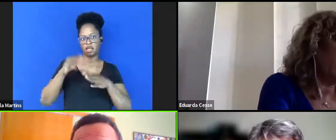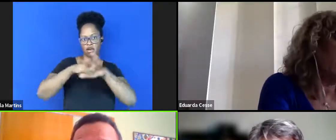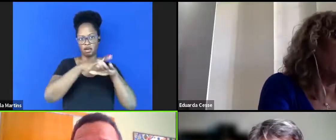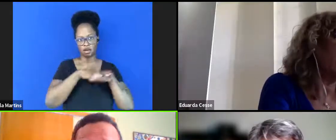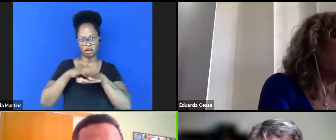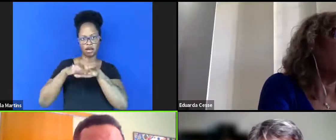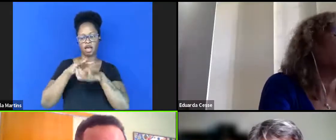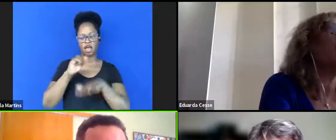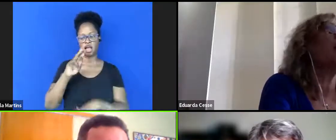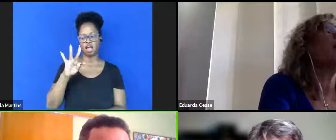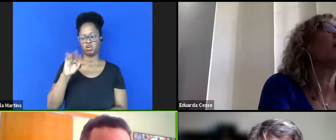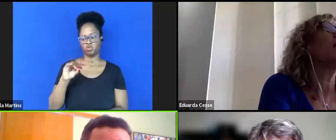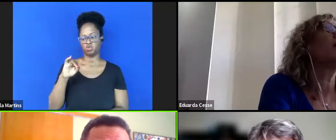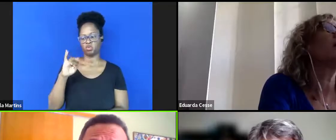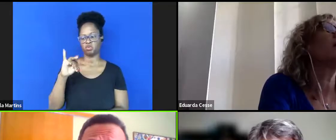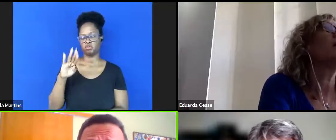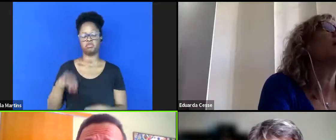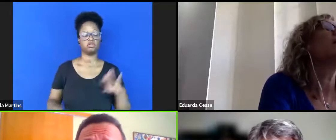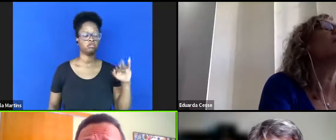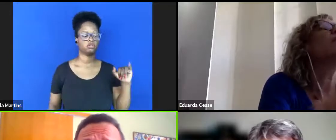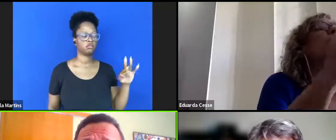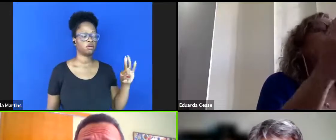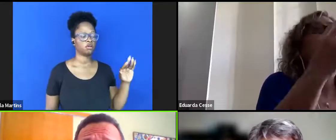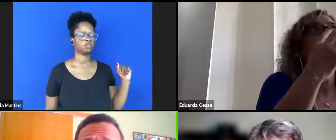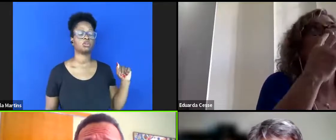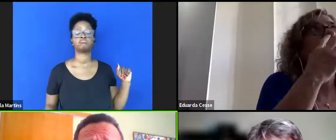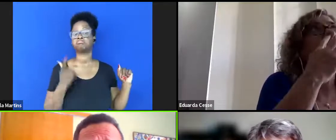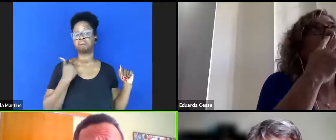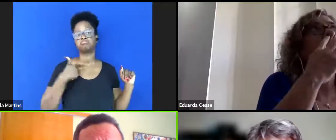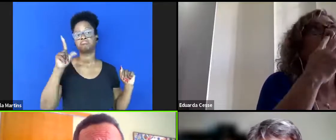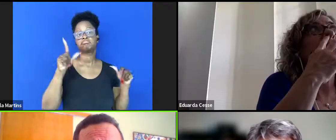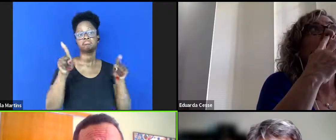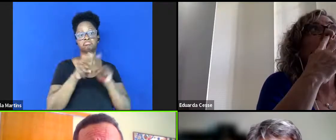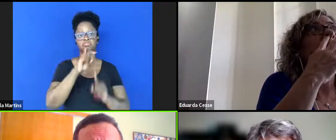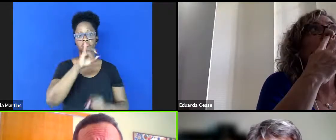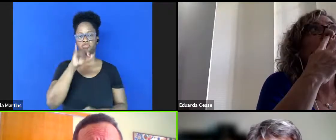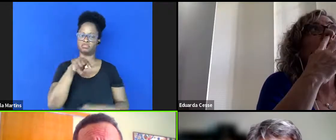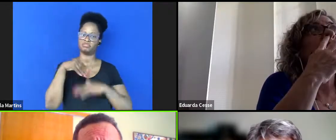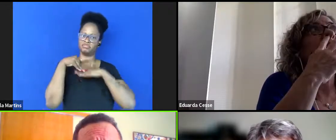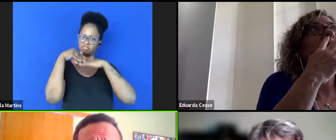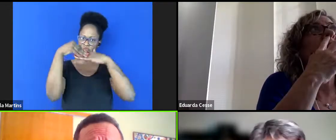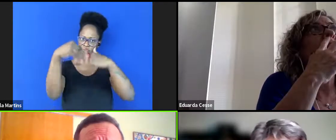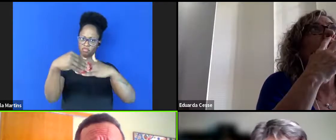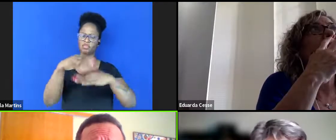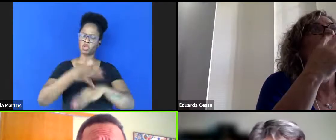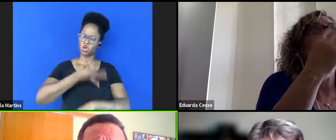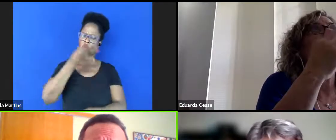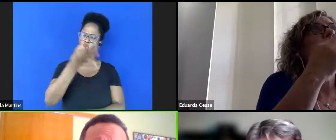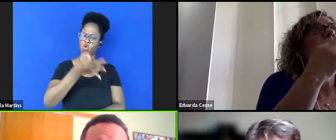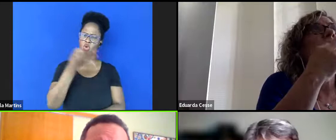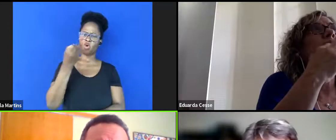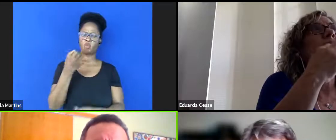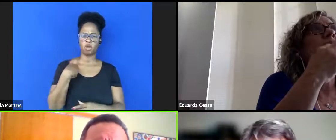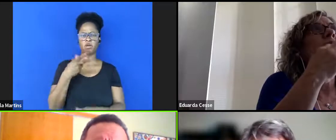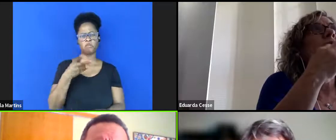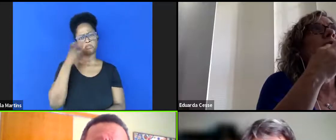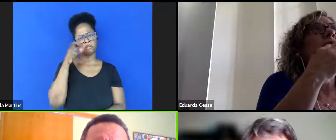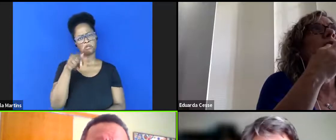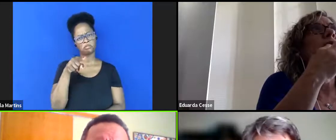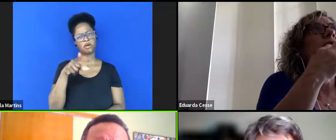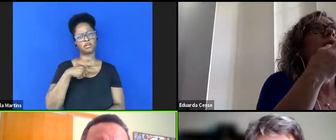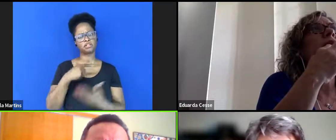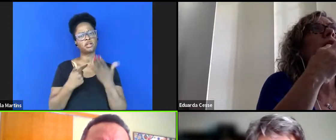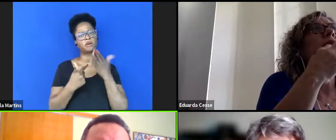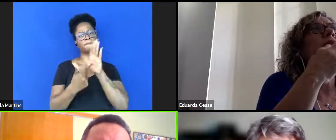autoimunes e inflamatórias. Né. E o outro aspecto que o João também comentou e que mostra,